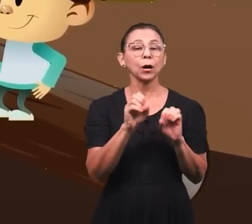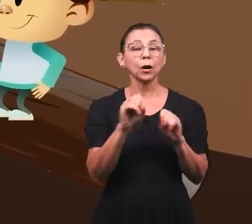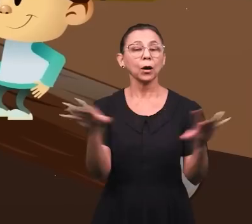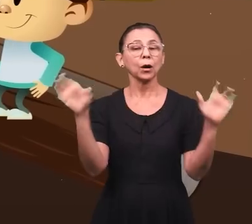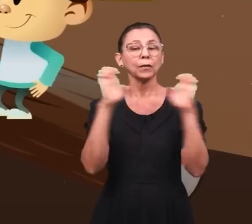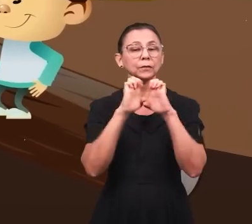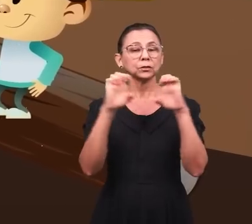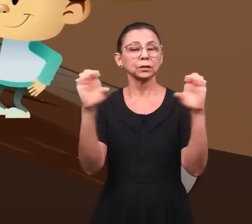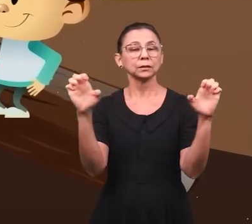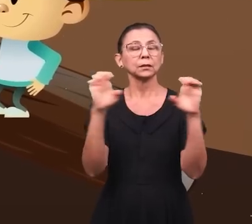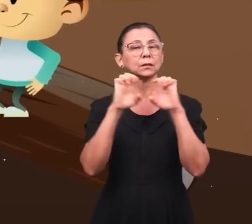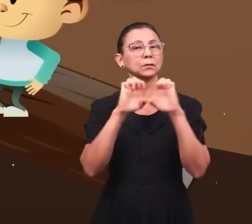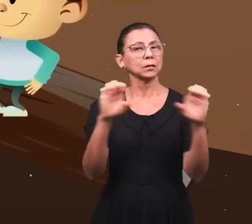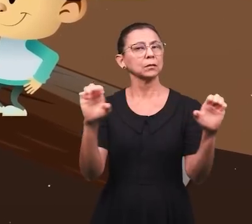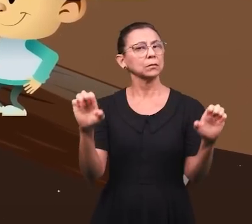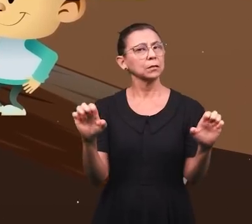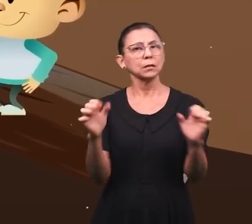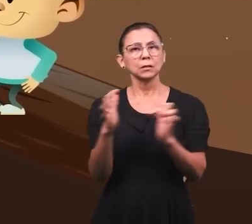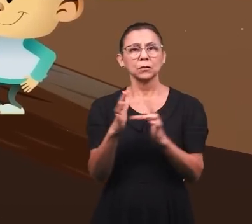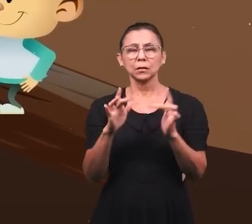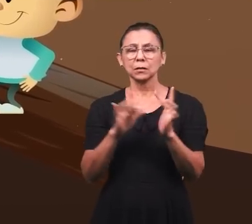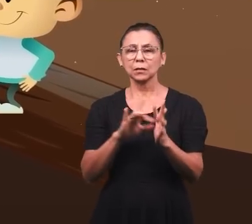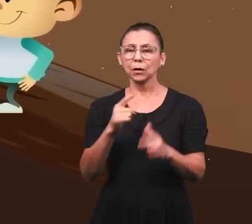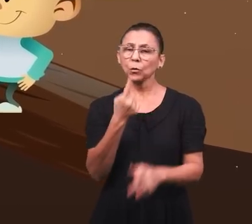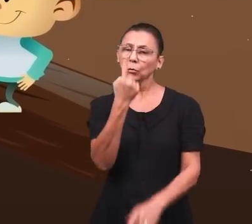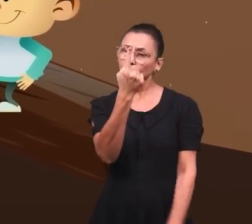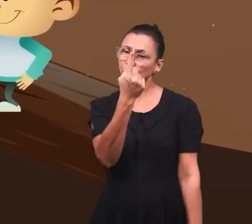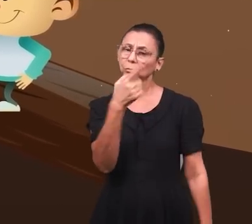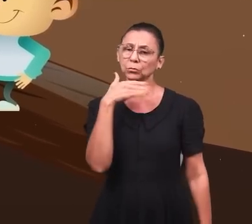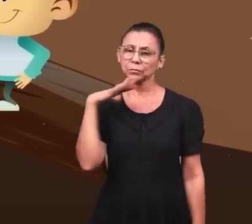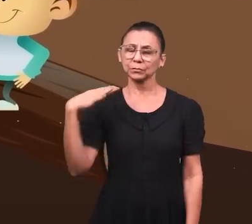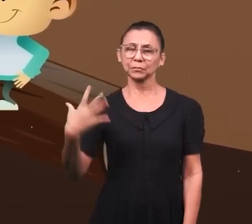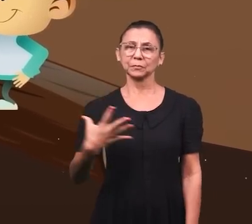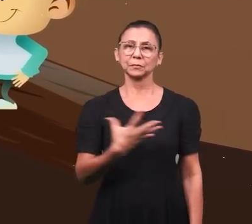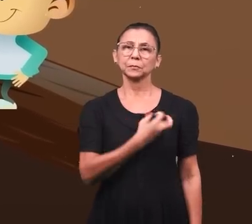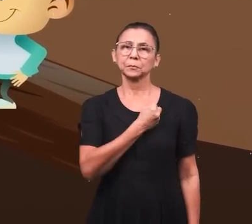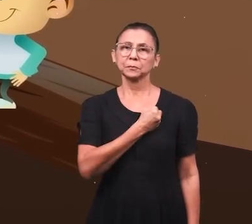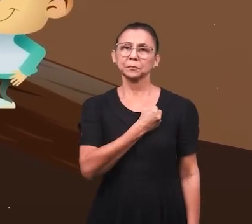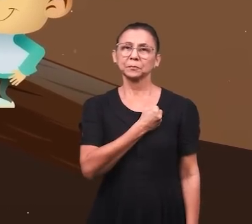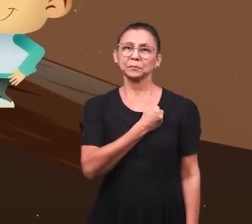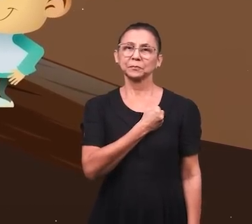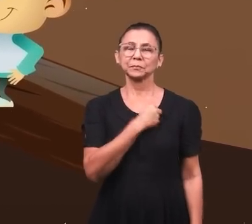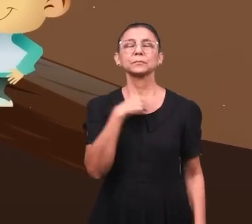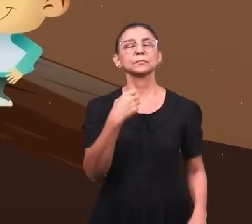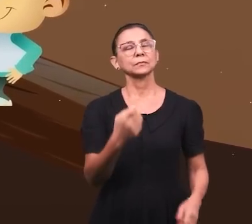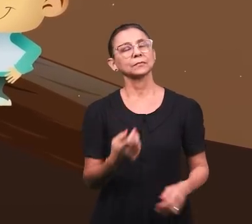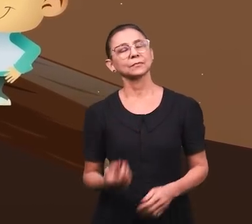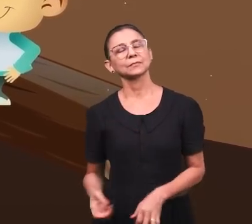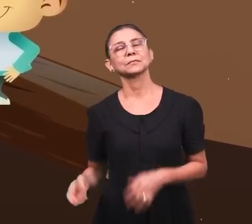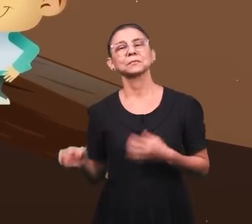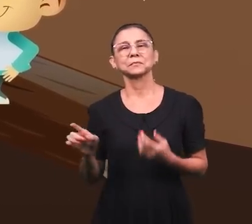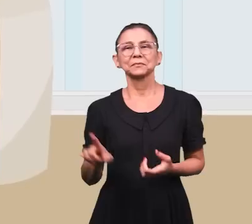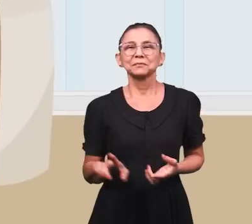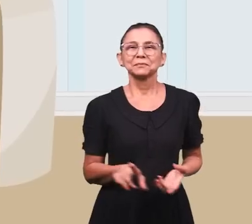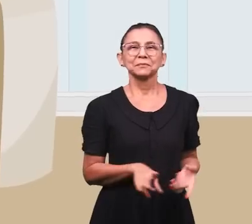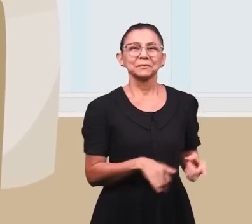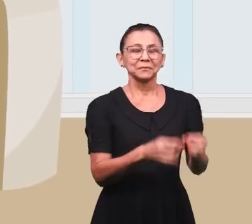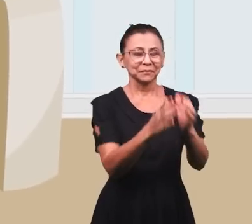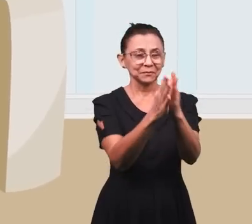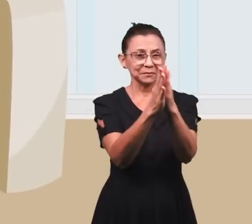as pessoas que só Jesus é a salvação.